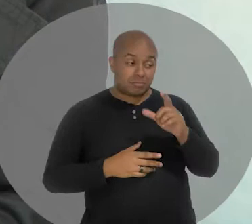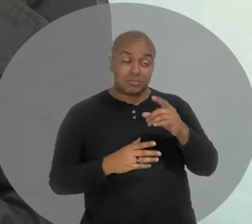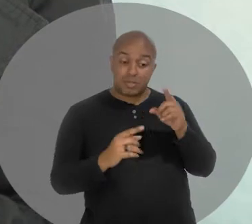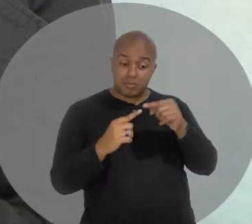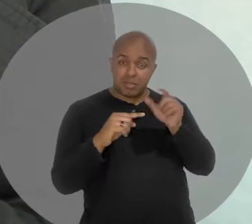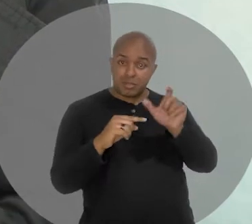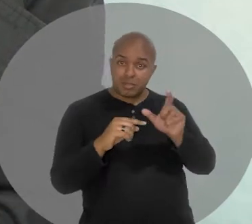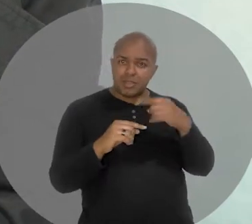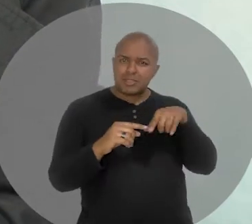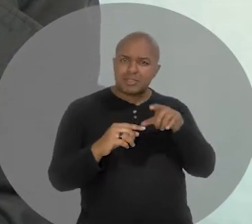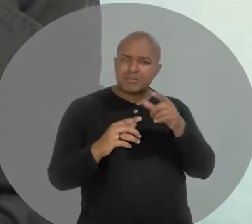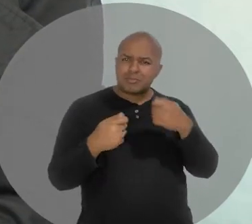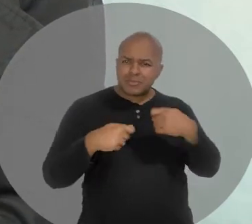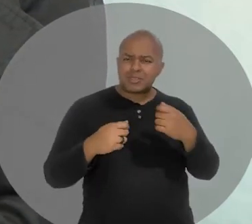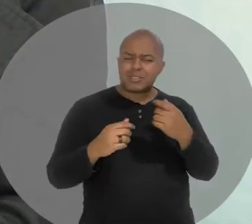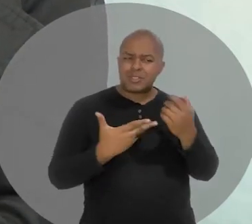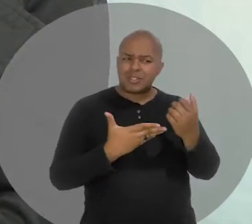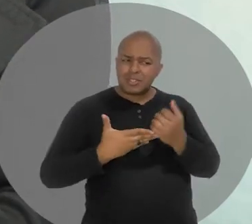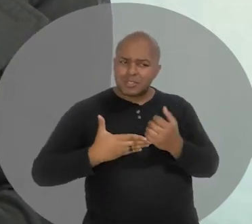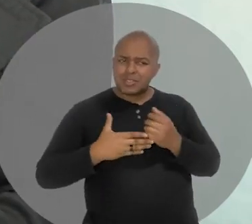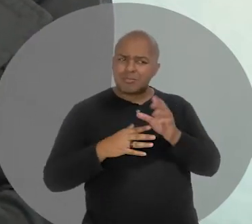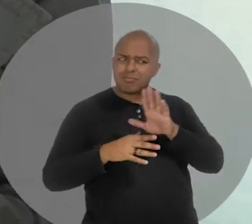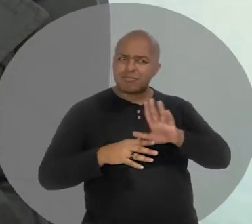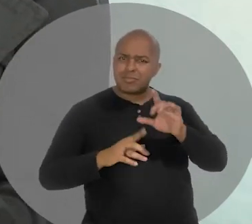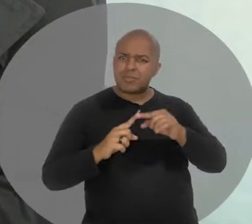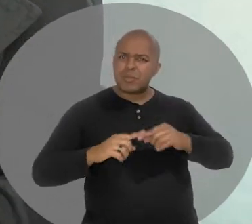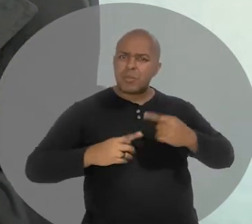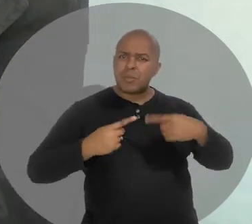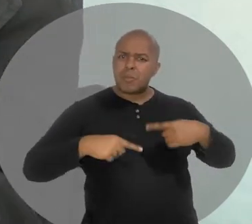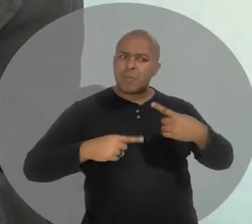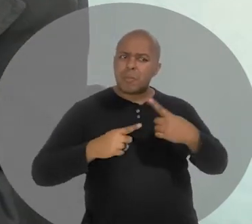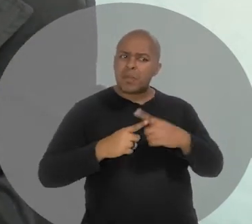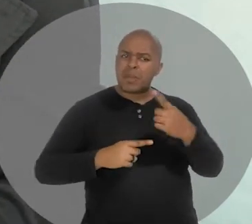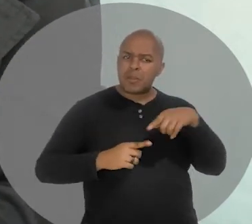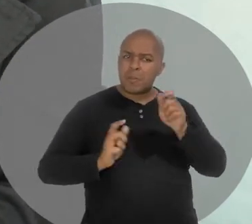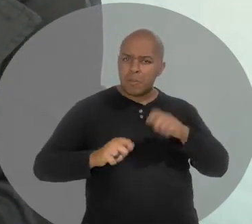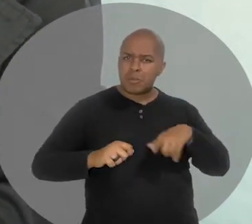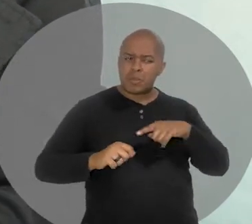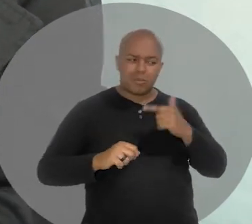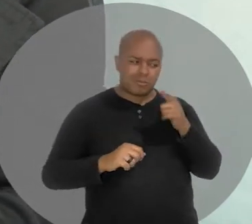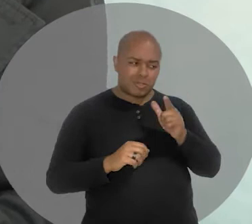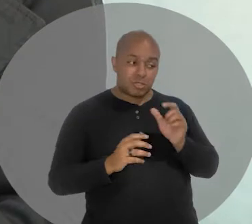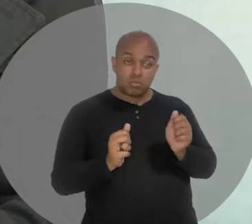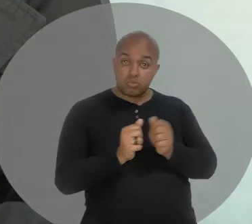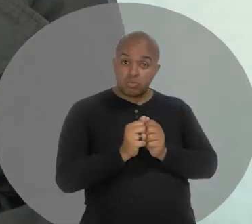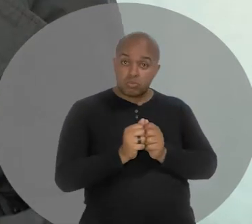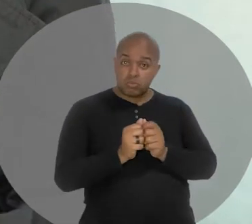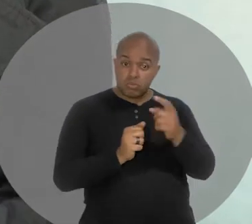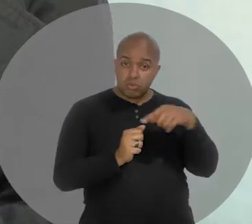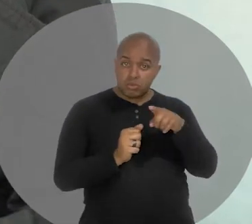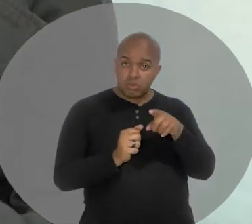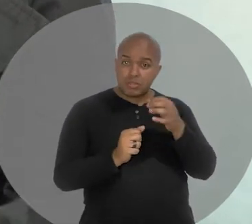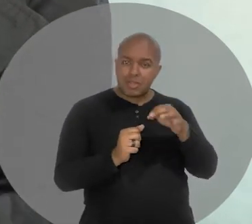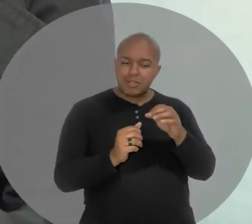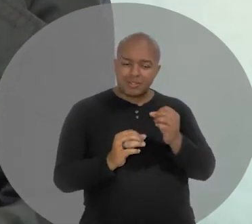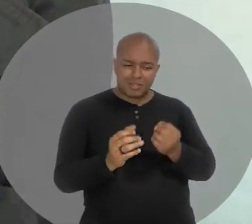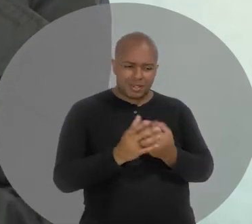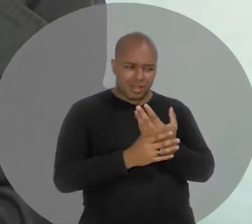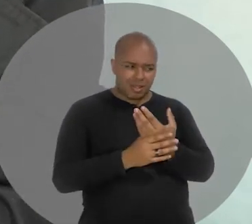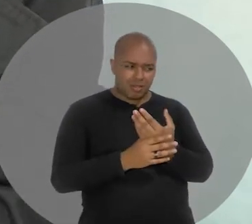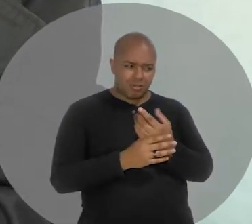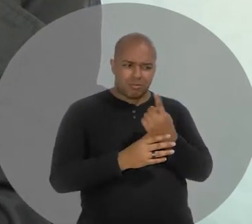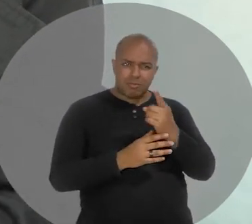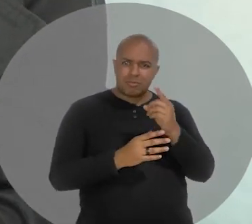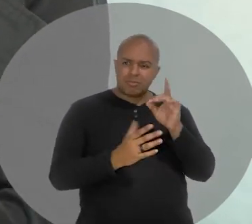gente precisa trazer à cena essa discussão para que a gente possa ter condição de juntos, né, produzir uma